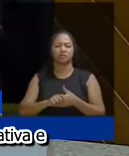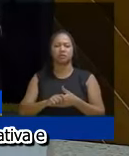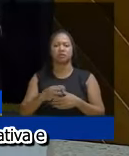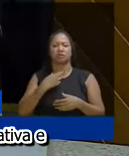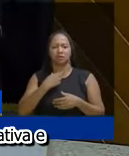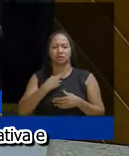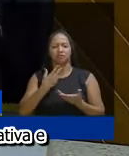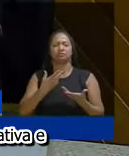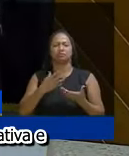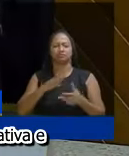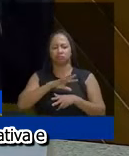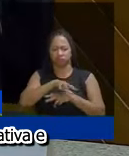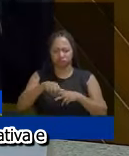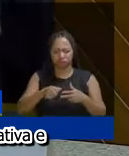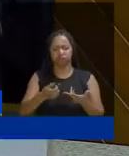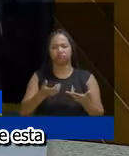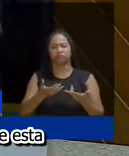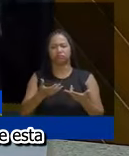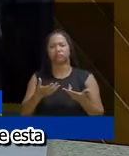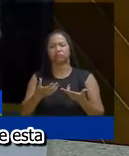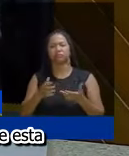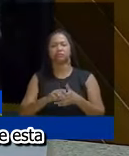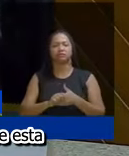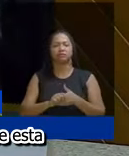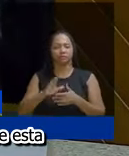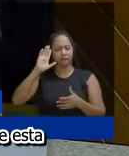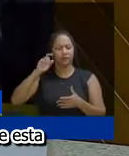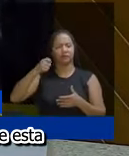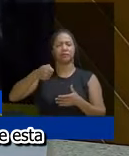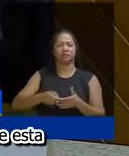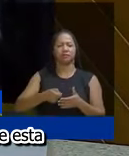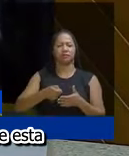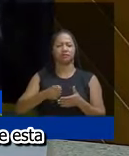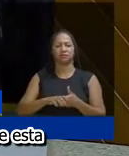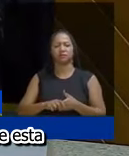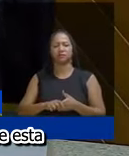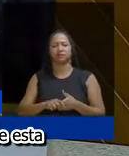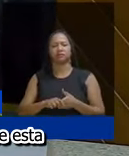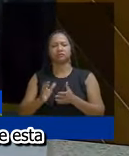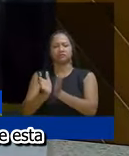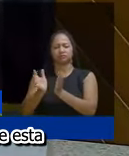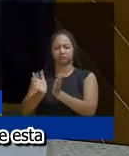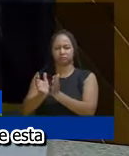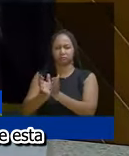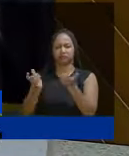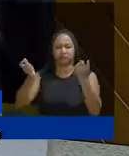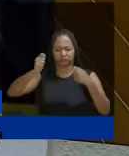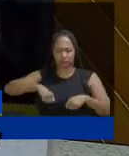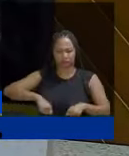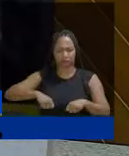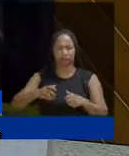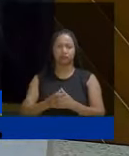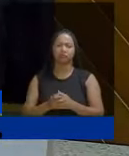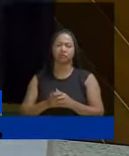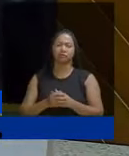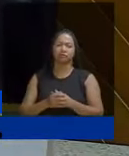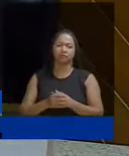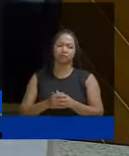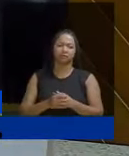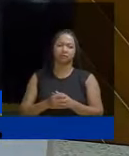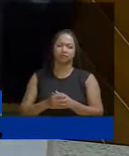improbidade administrativa e por decisão irrecorrível do órgão competente, salvo se esta houver sido